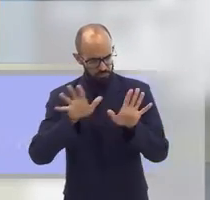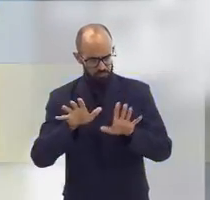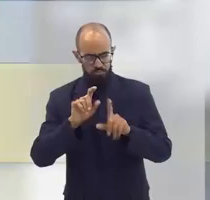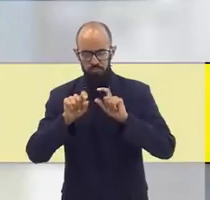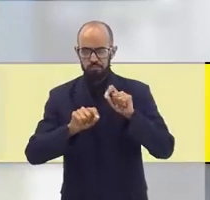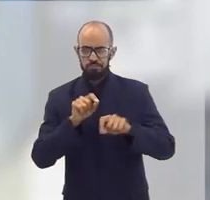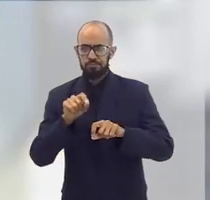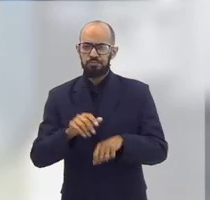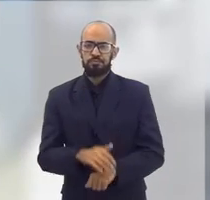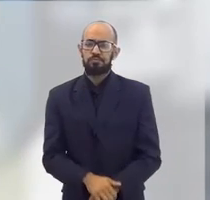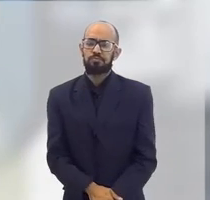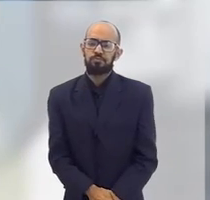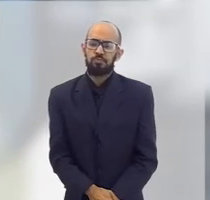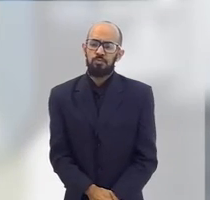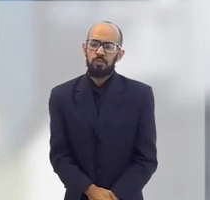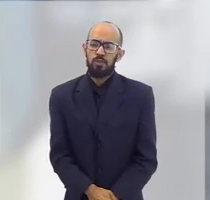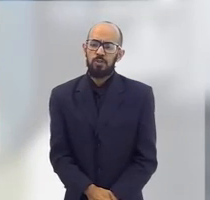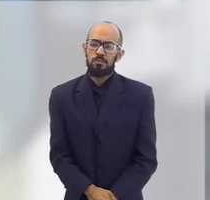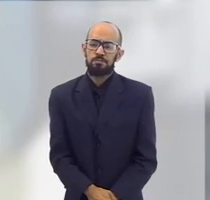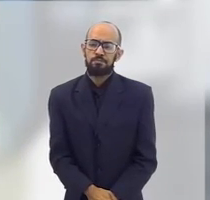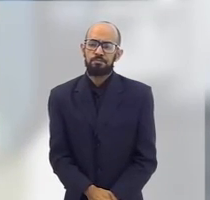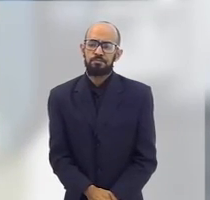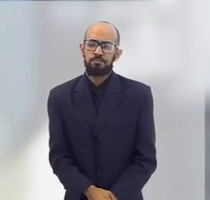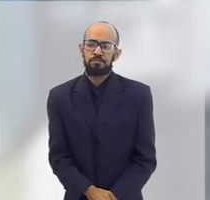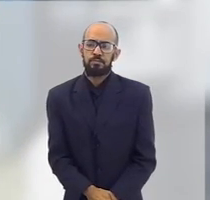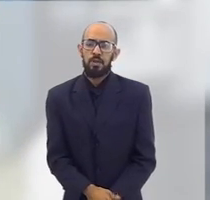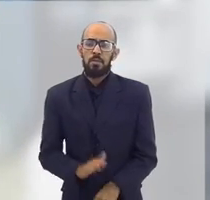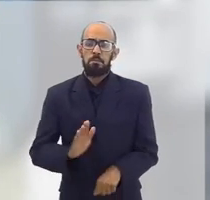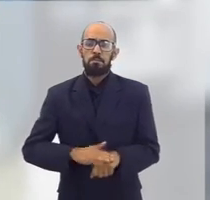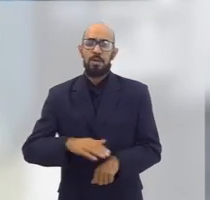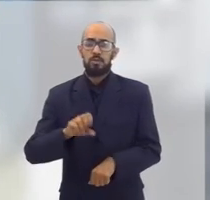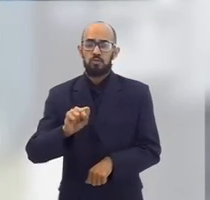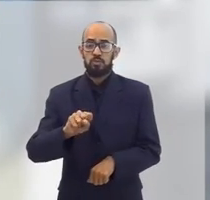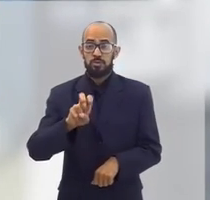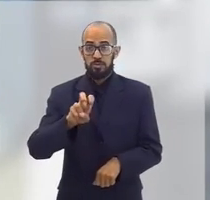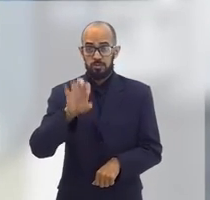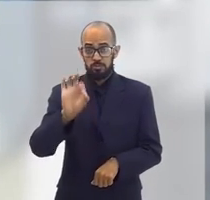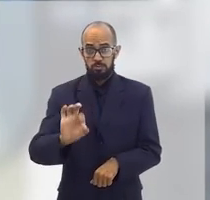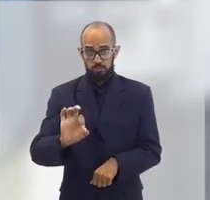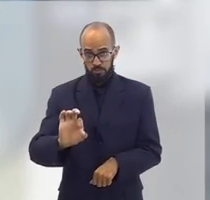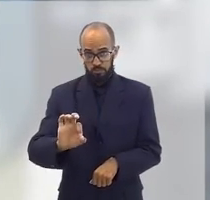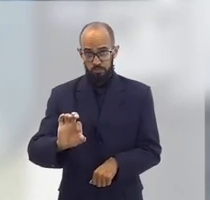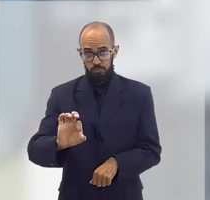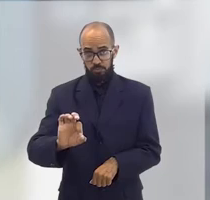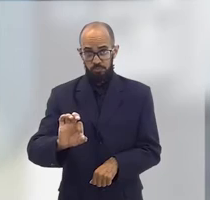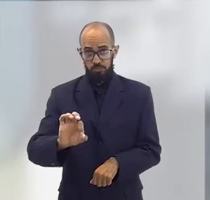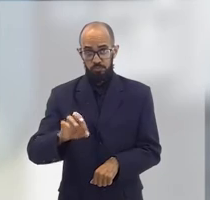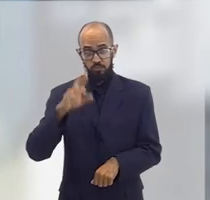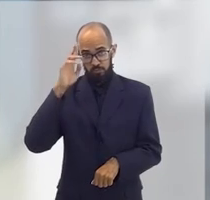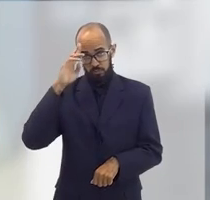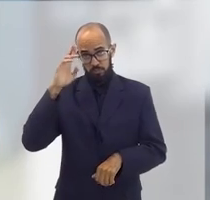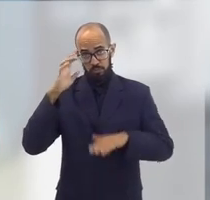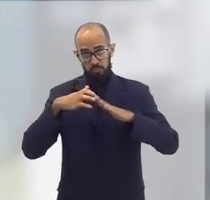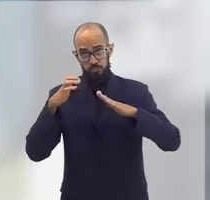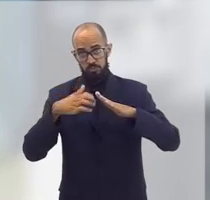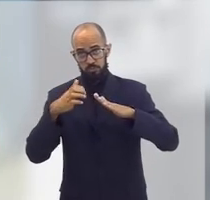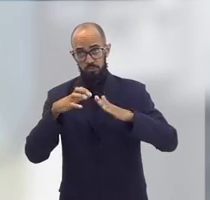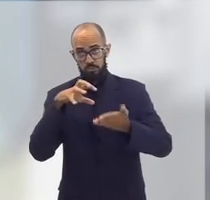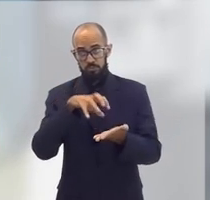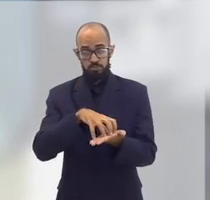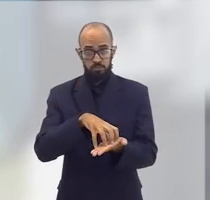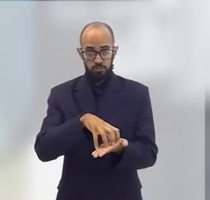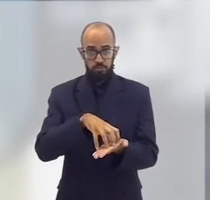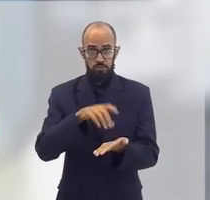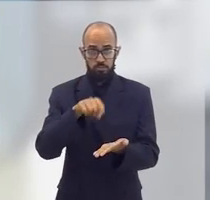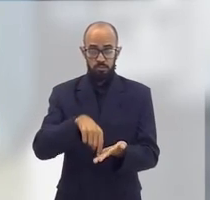acho importante dar esse dado. Mas um pouco mais do que 85% dos empresários